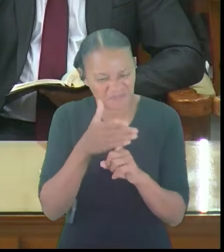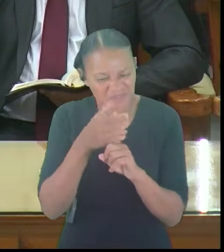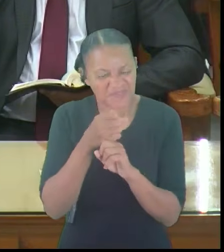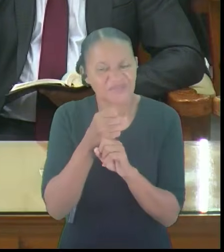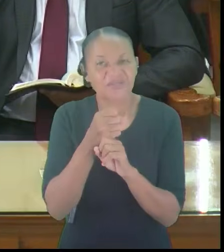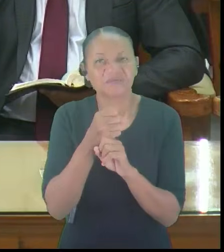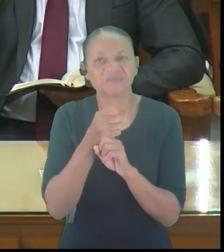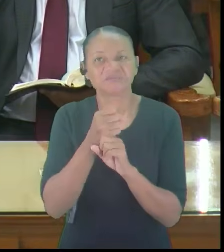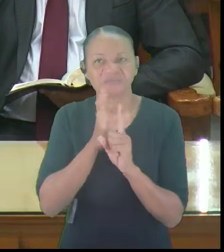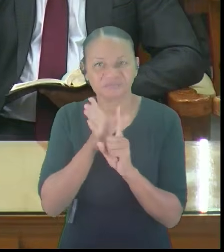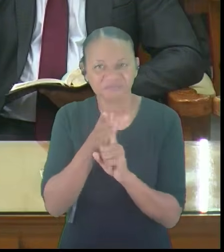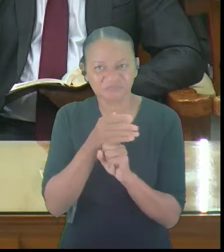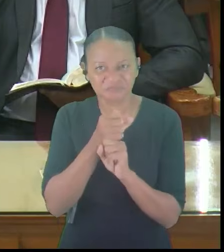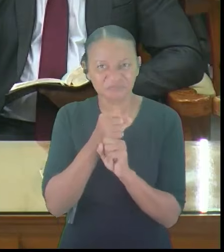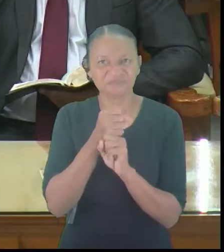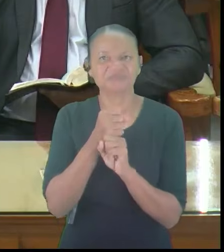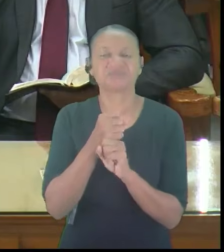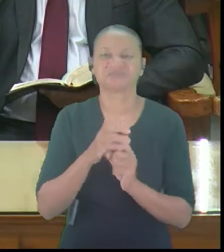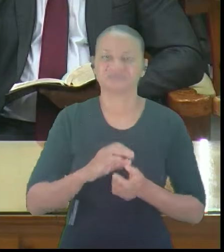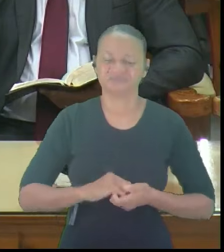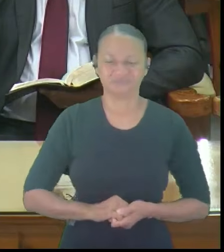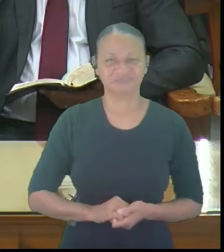amados? É um mistério.